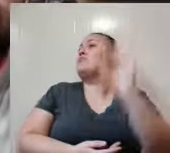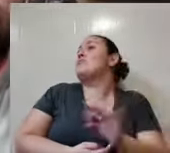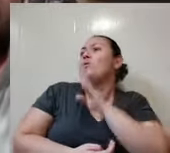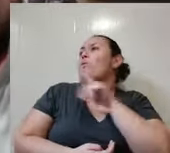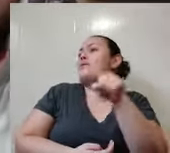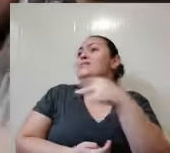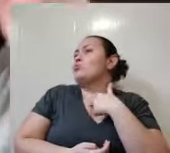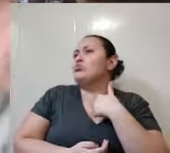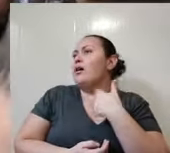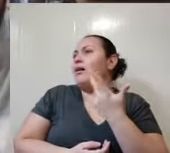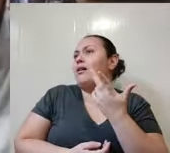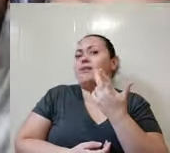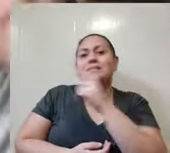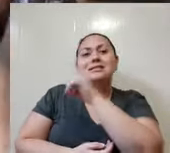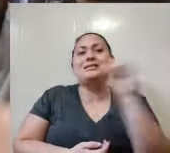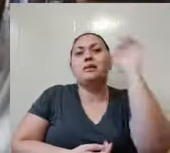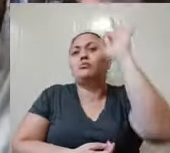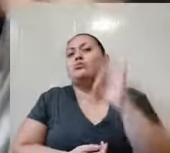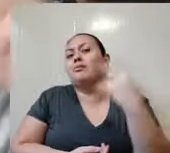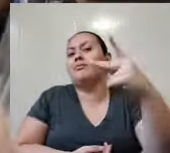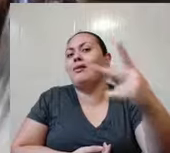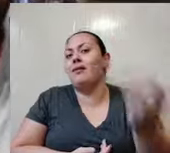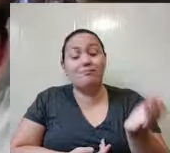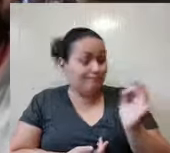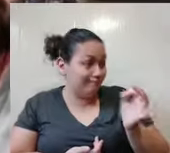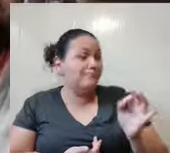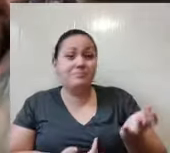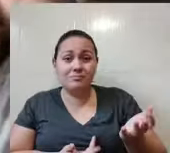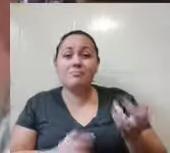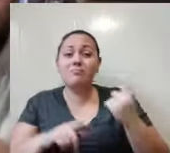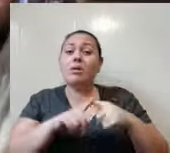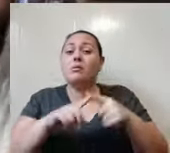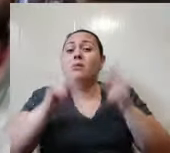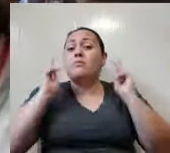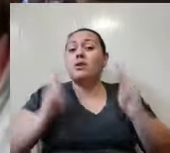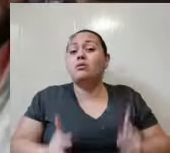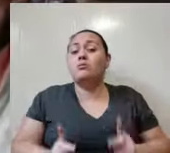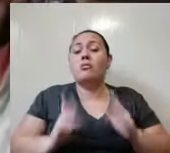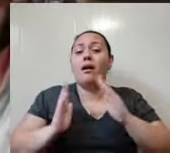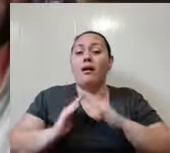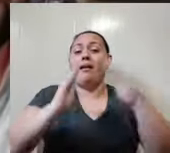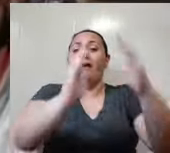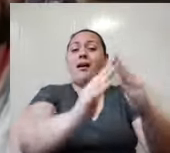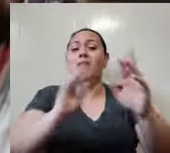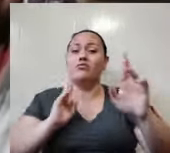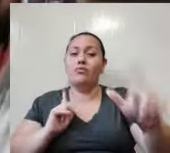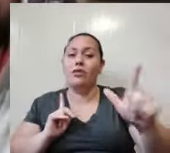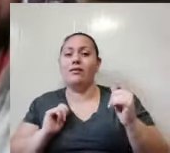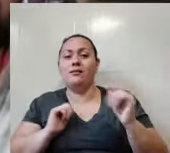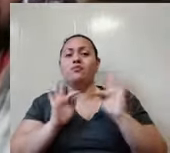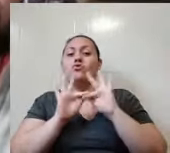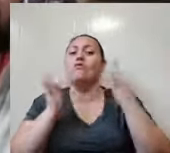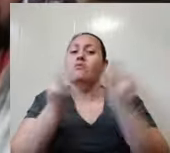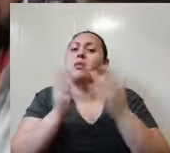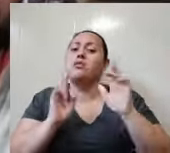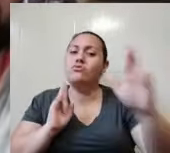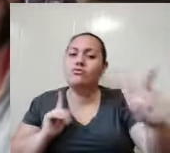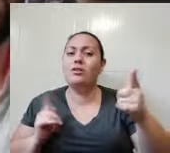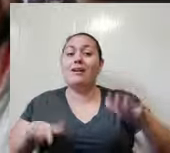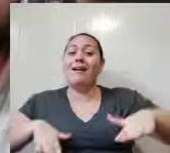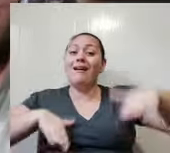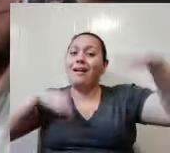real. E É o segundo, 100% da pessoa também, né? Não é exato. só aquele pedaço. E segundo, que é isso? As pessoas crescem em